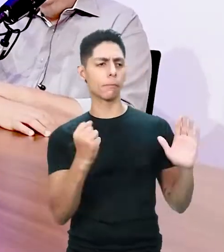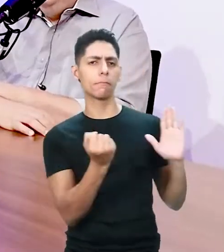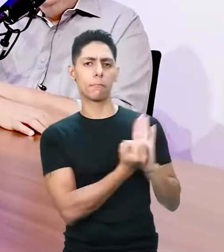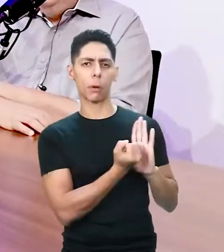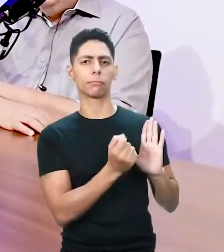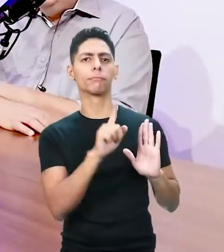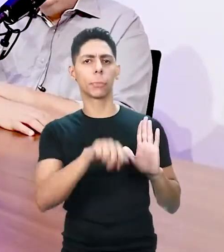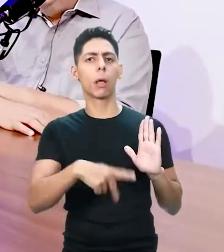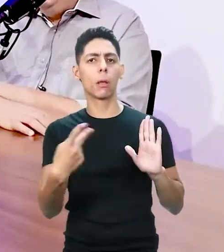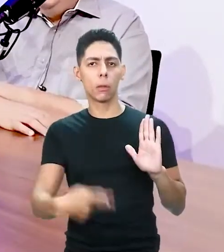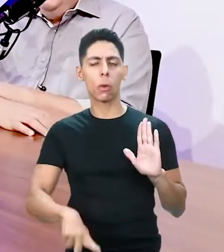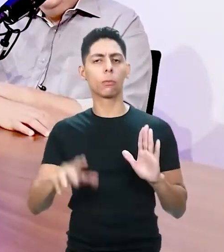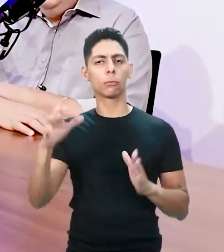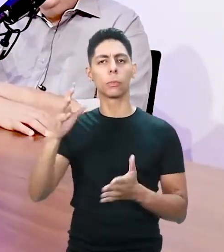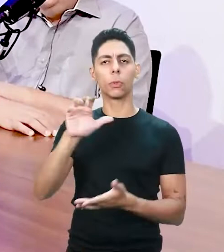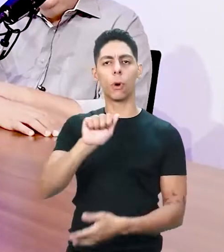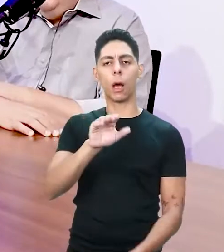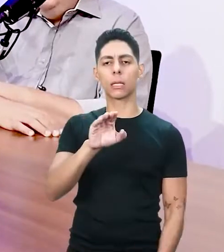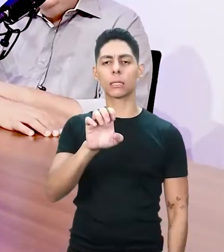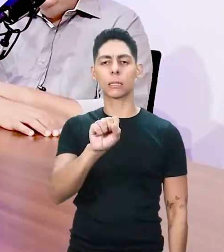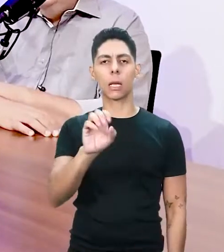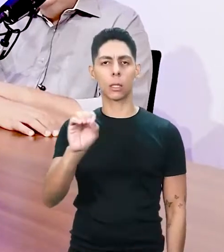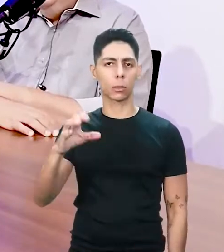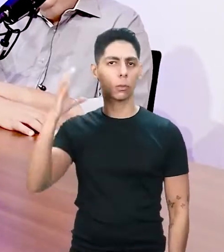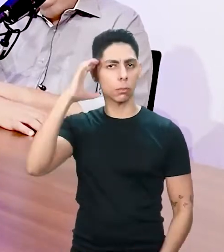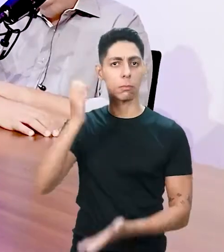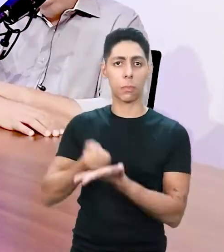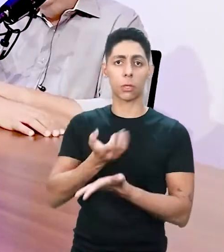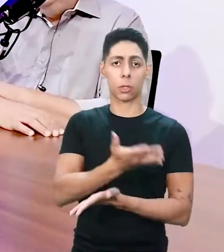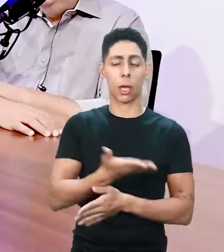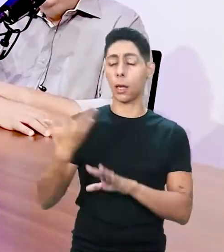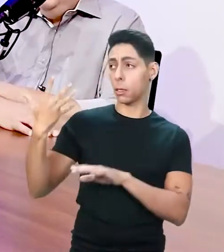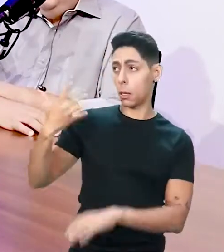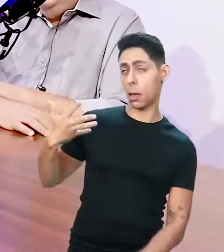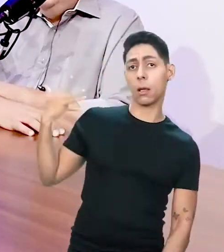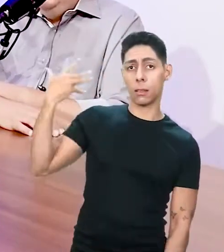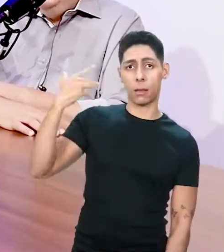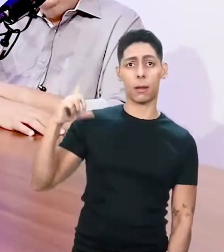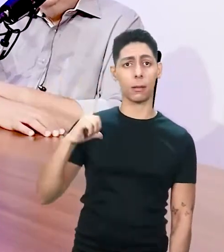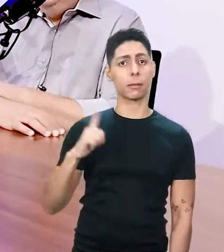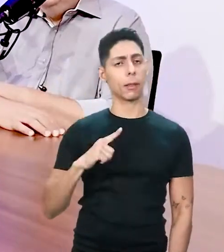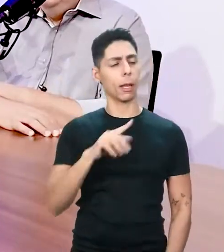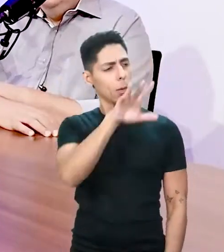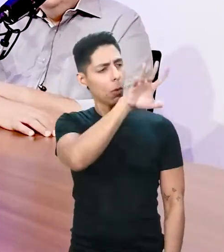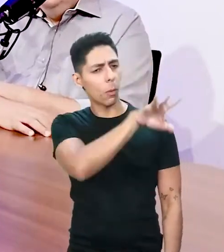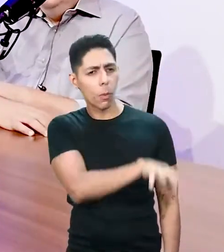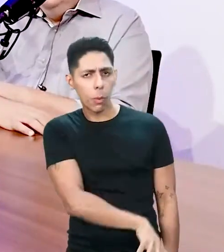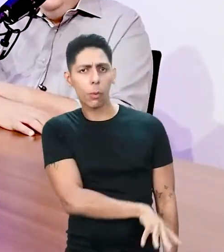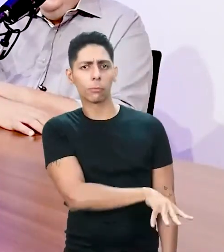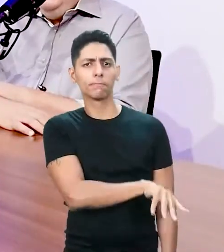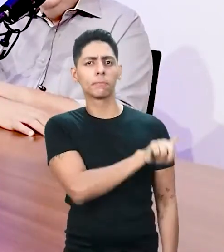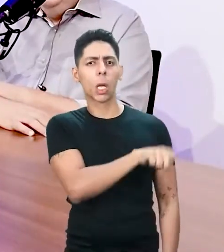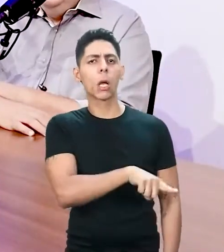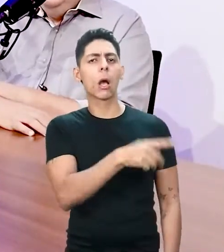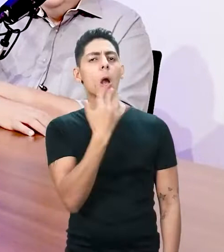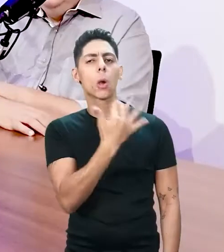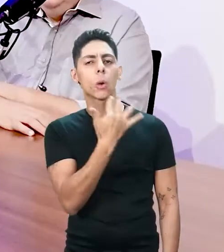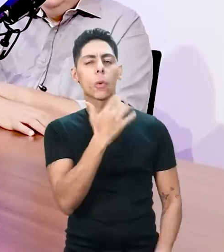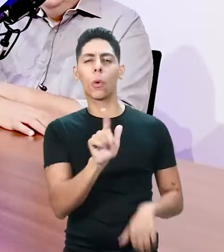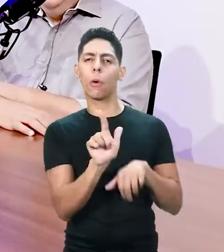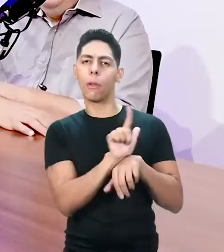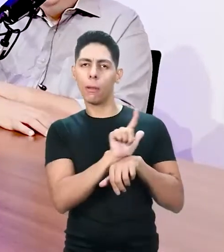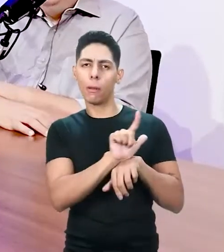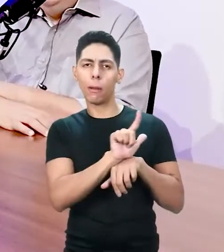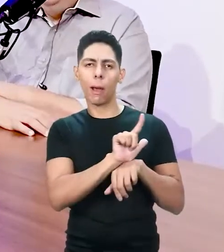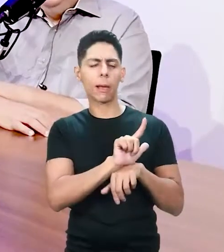é, do Acessos Podcast aqui atrás, com um degradê aí de lilás